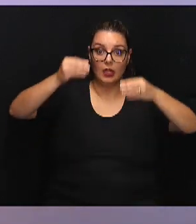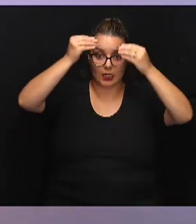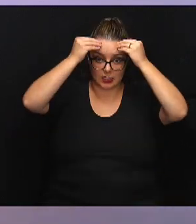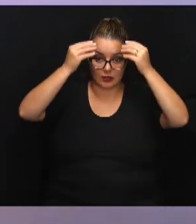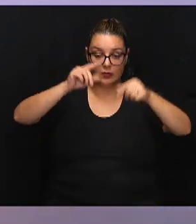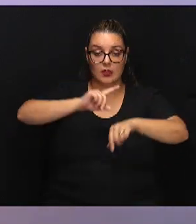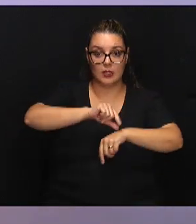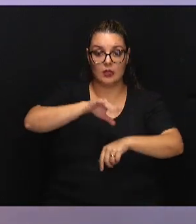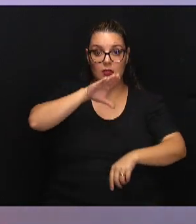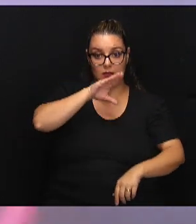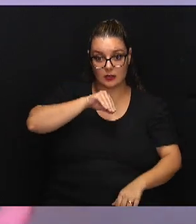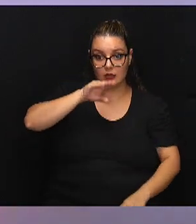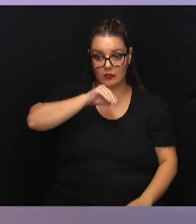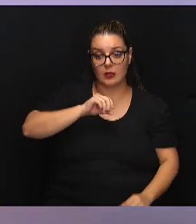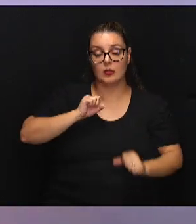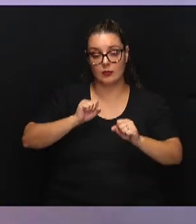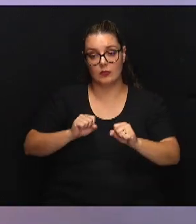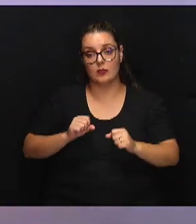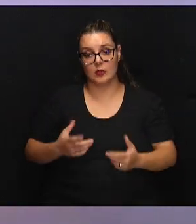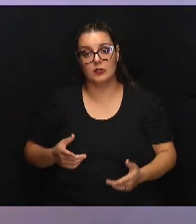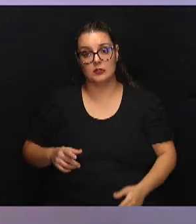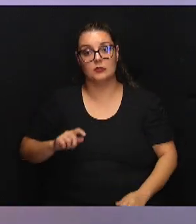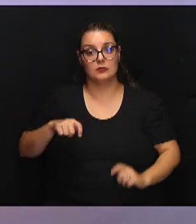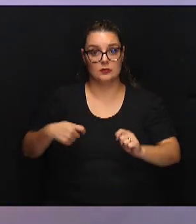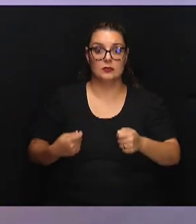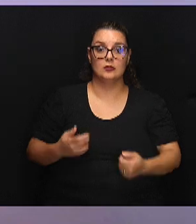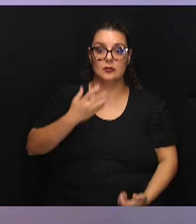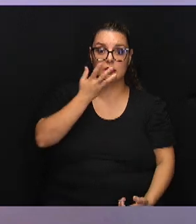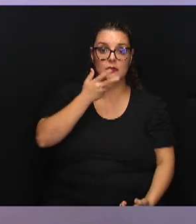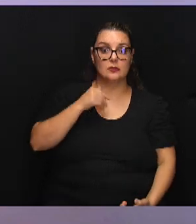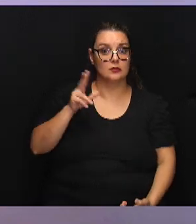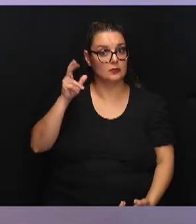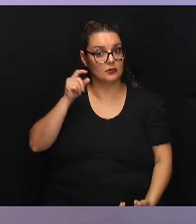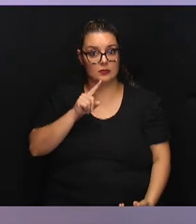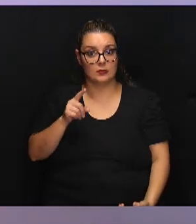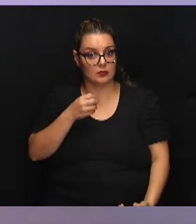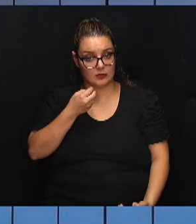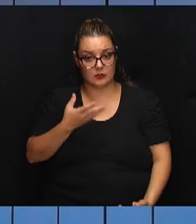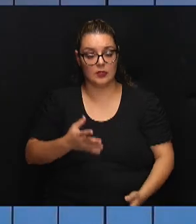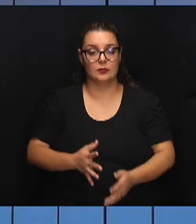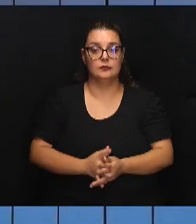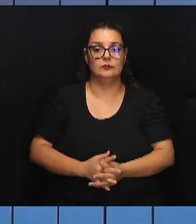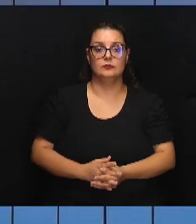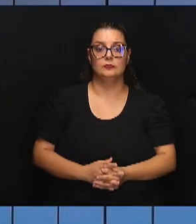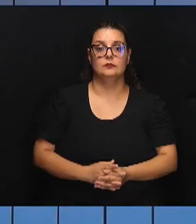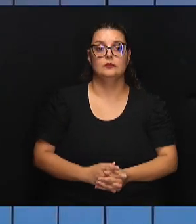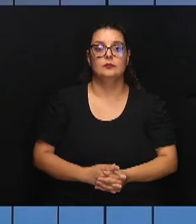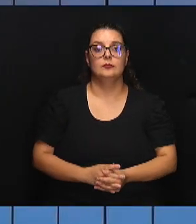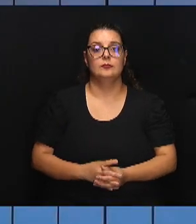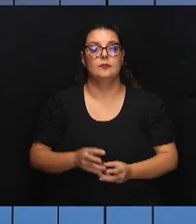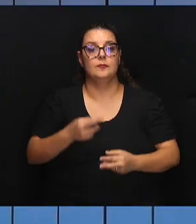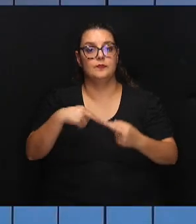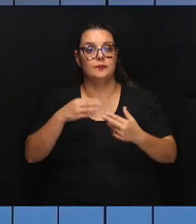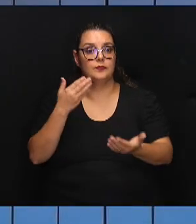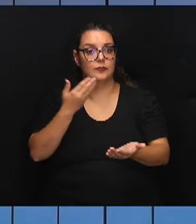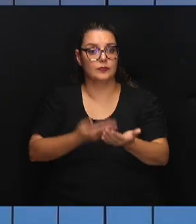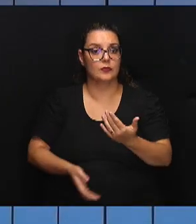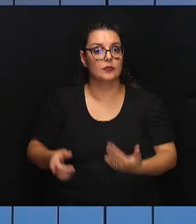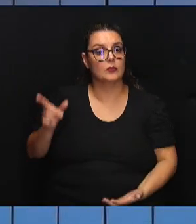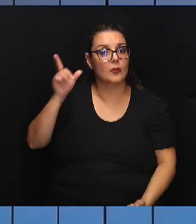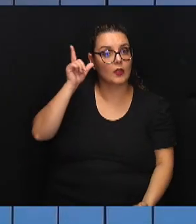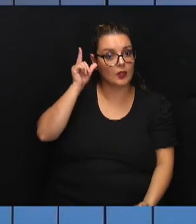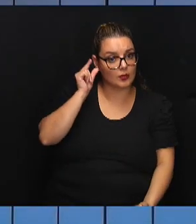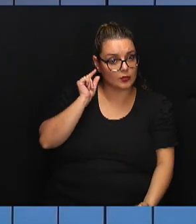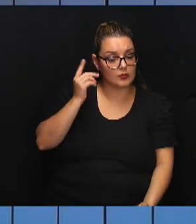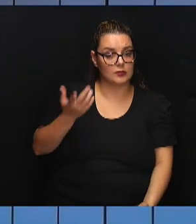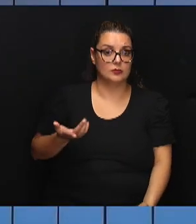fala, também pode ser um sinal aí de que a criança não ouve bem. E com relação à perda de